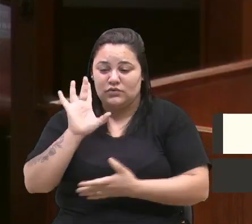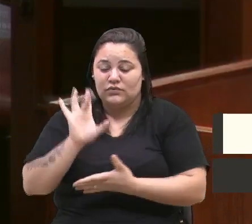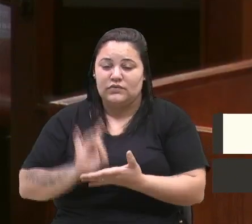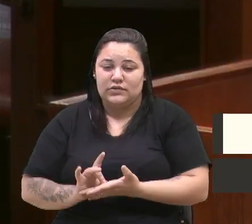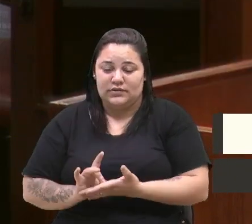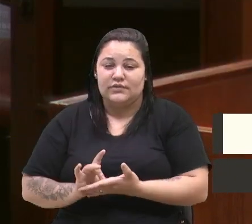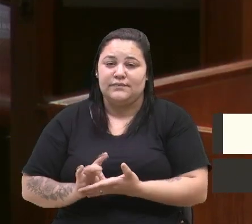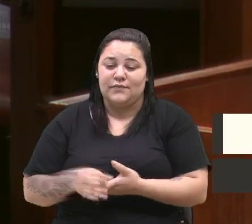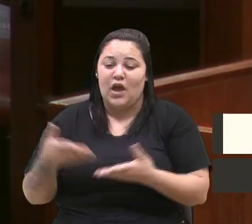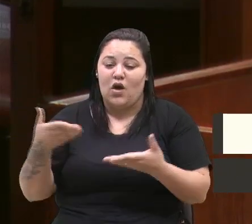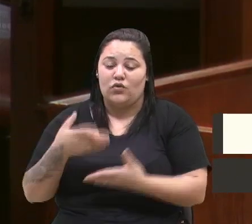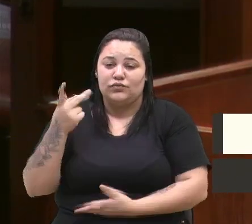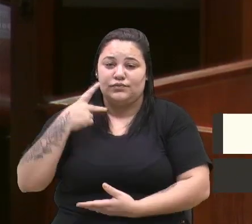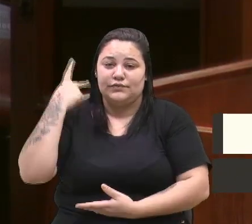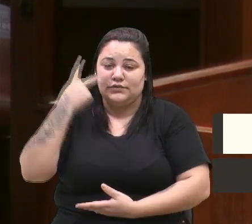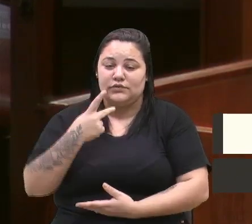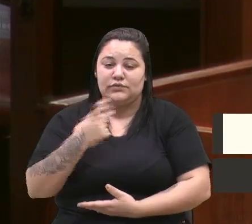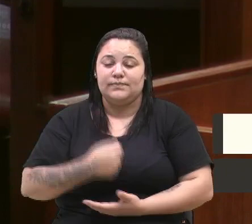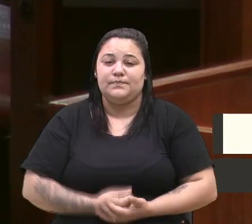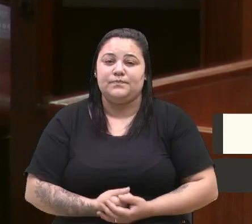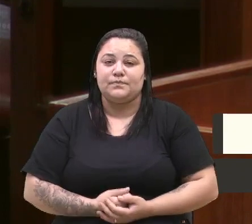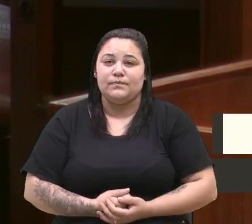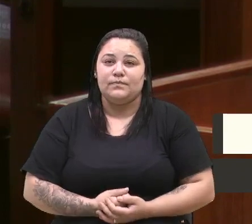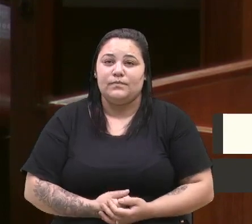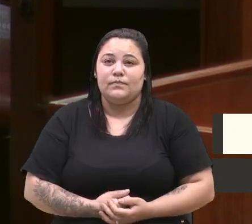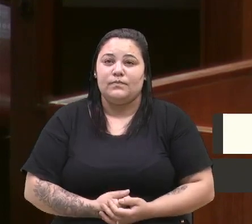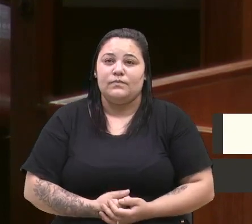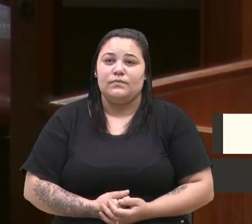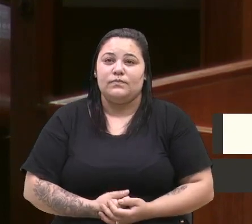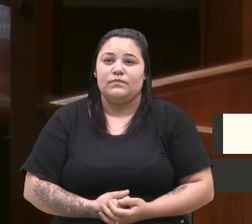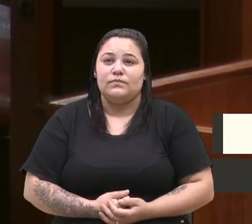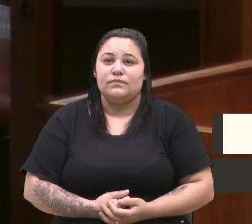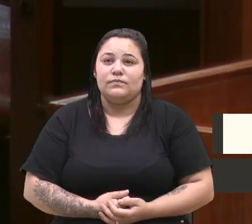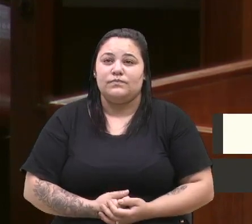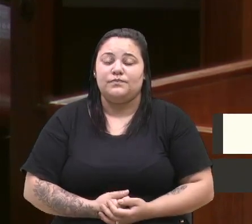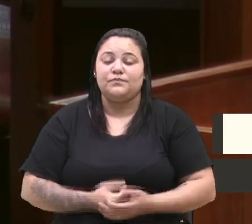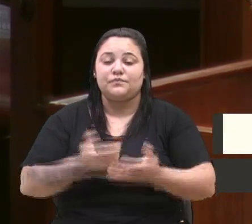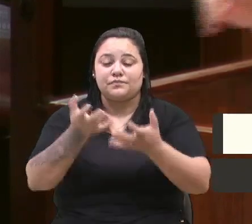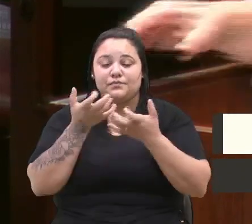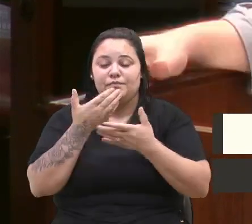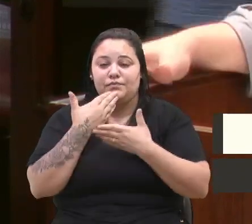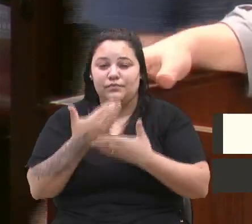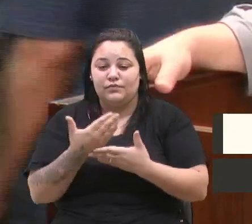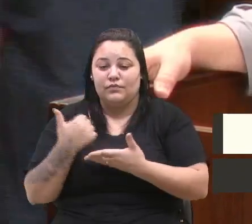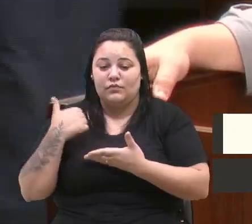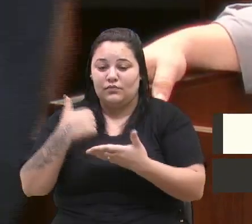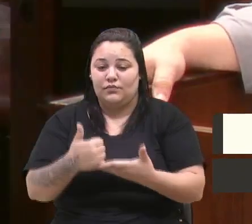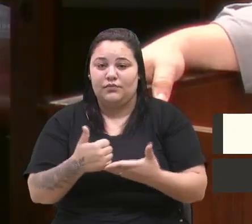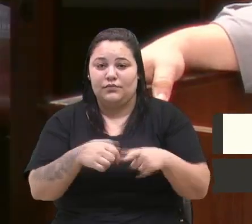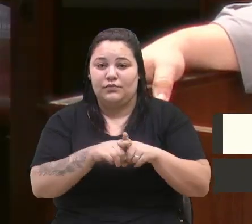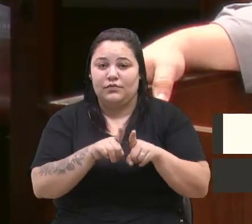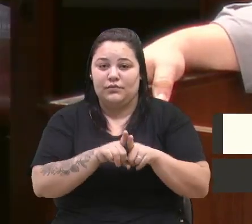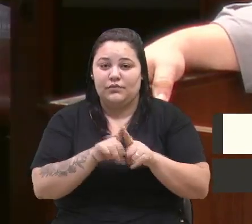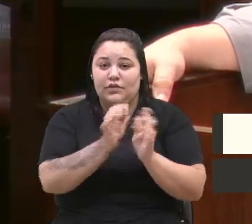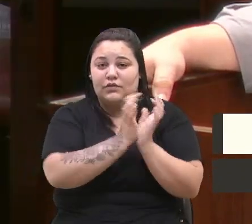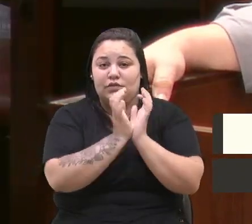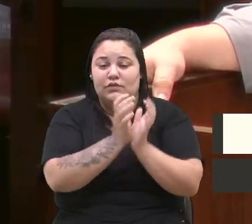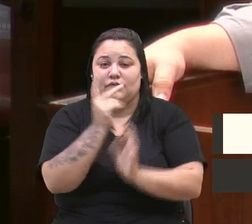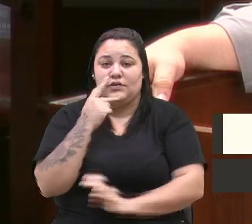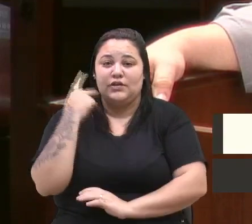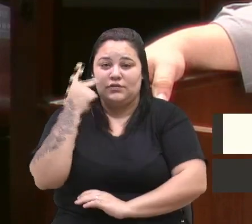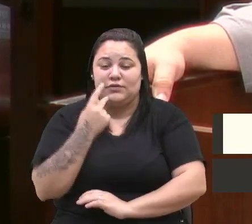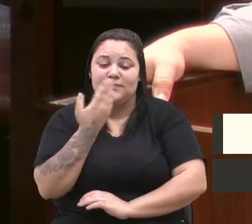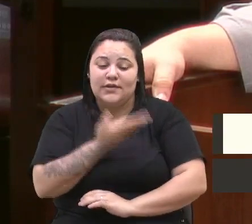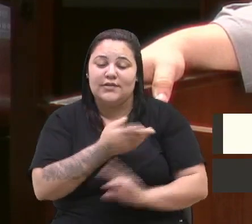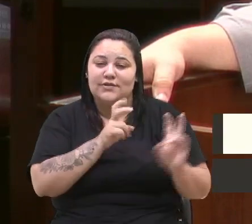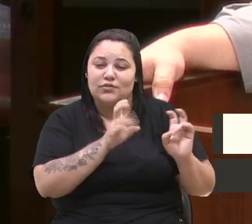apreciado pelos nobres pares vereadores. Então, quero aqui pedir o apoio dos colegas vereadores por essa causa tão